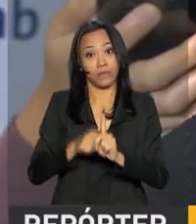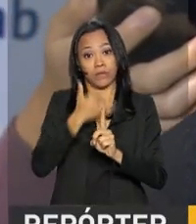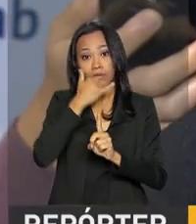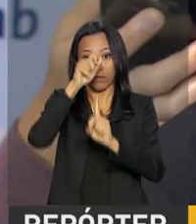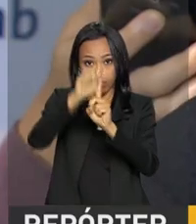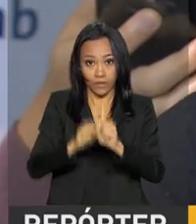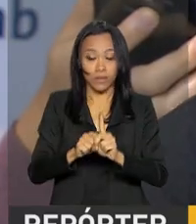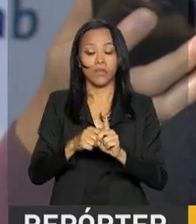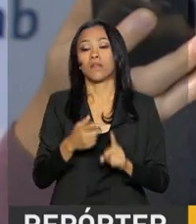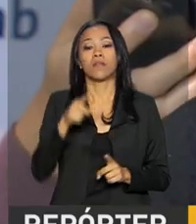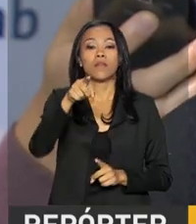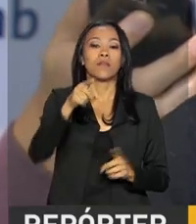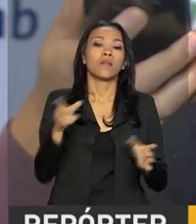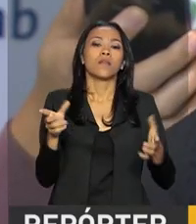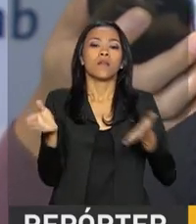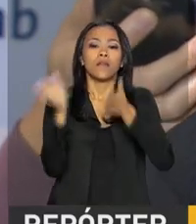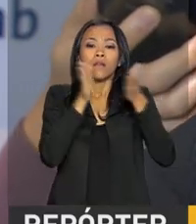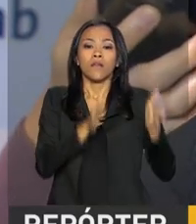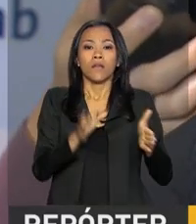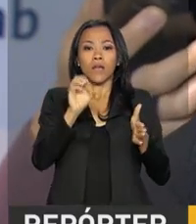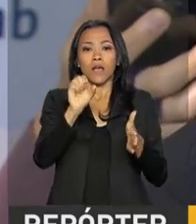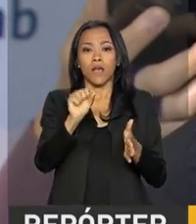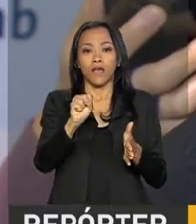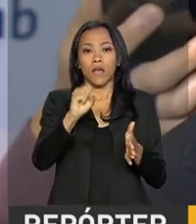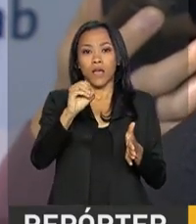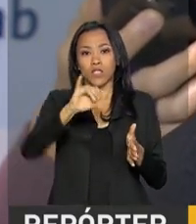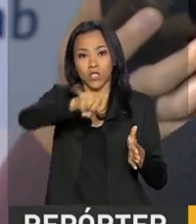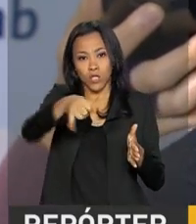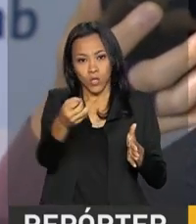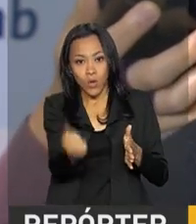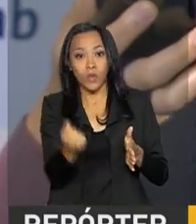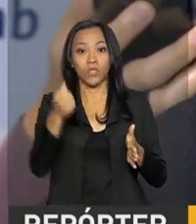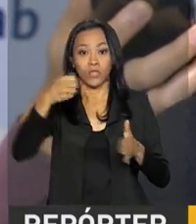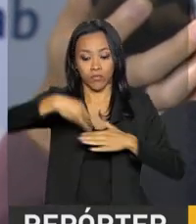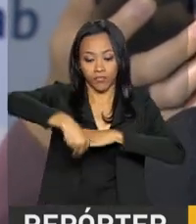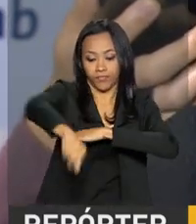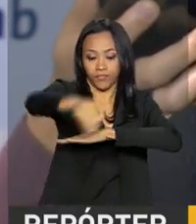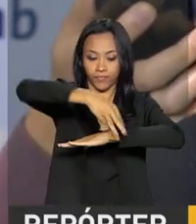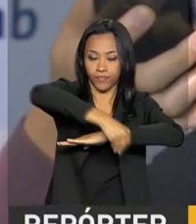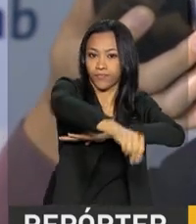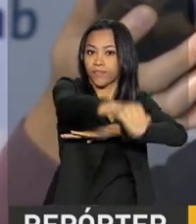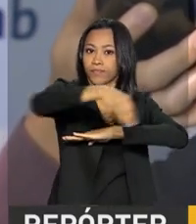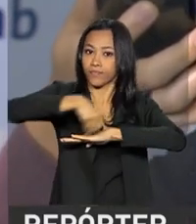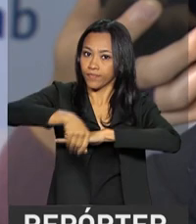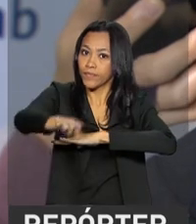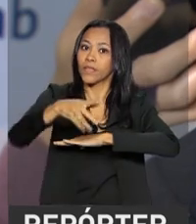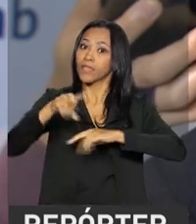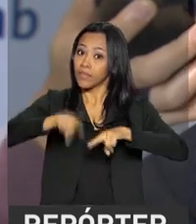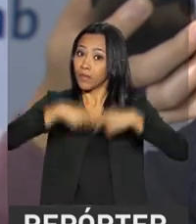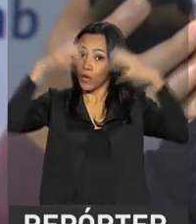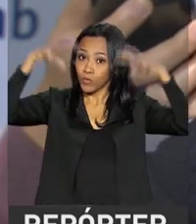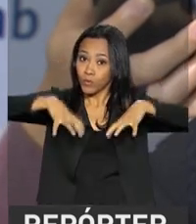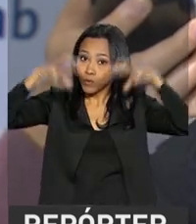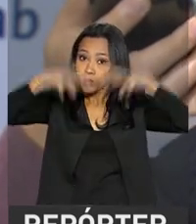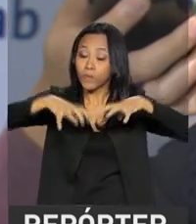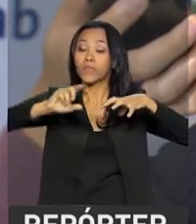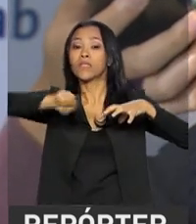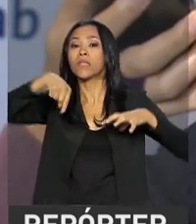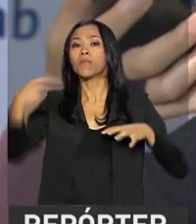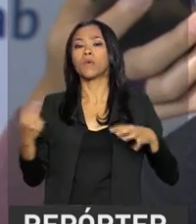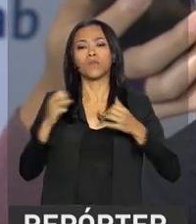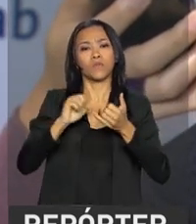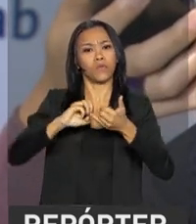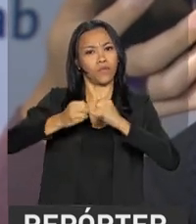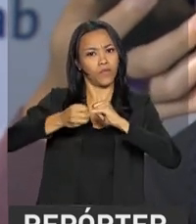fase de floração uma fase de frutificação e isso faz com que haja uma necessidade de chuvas por outro lado o feijão está